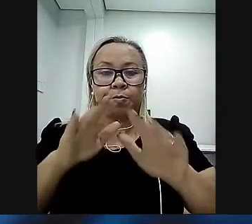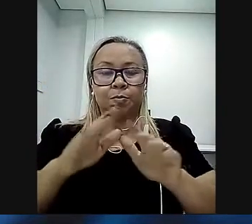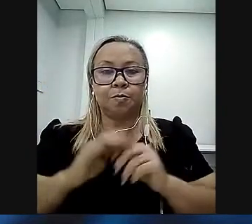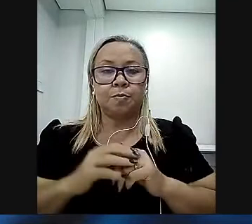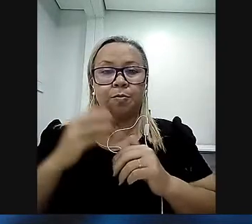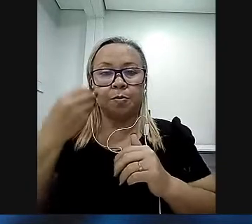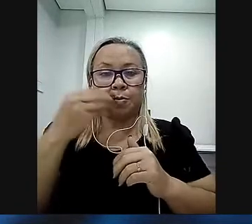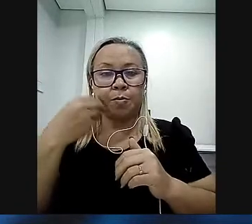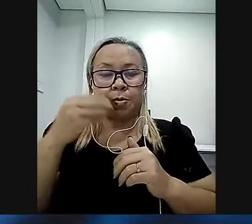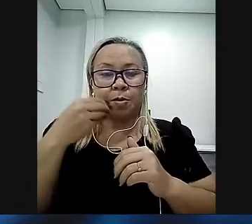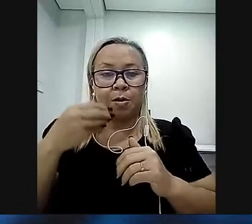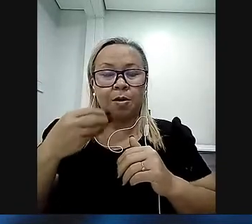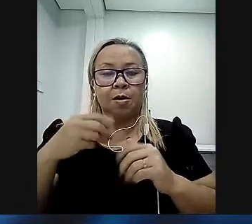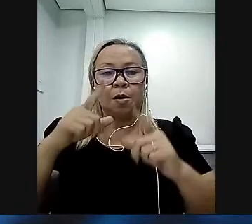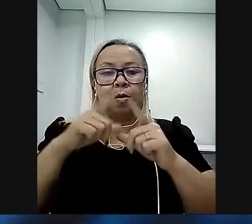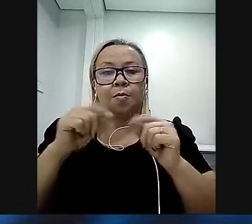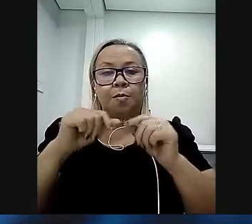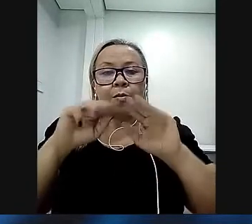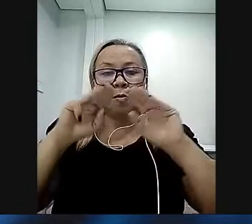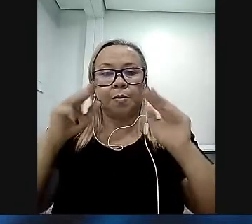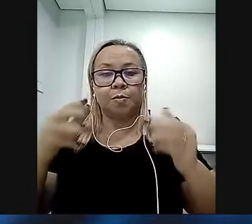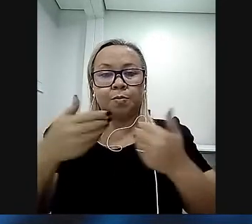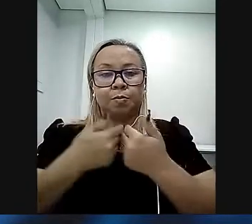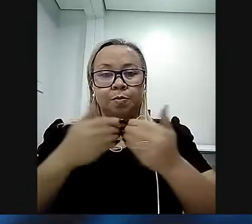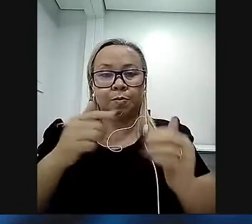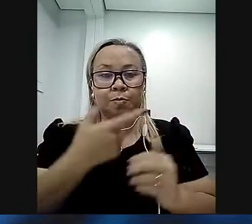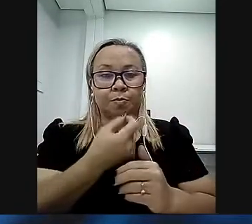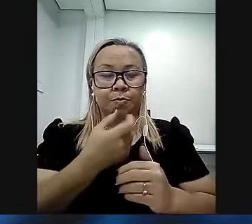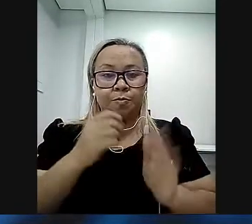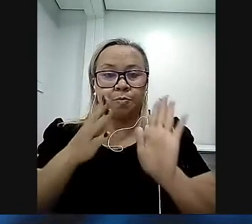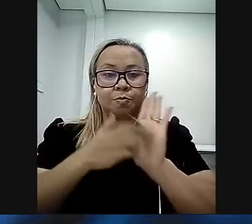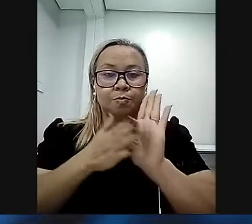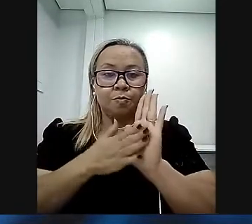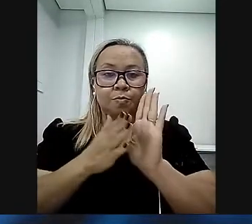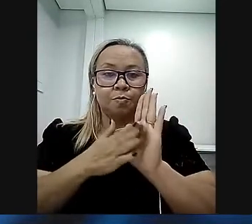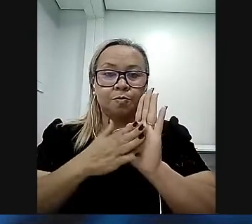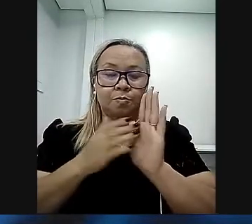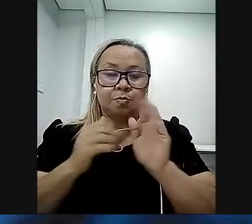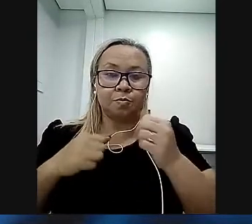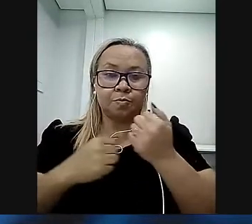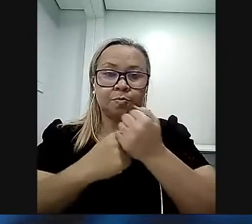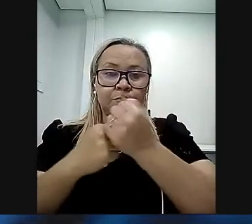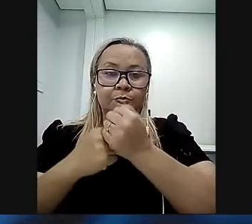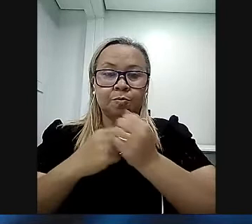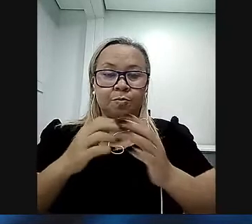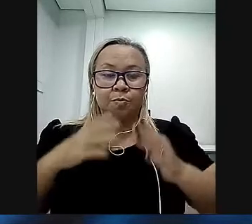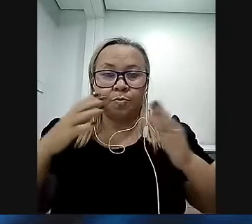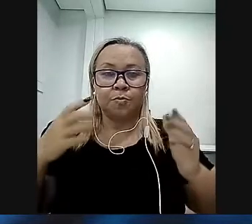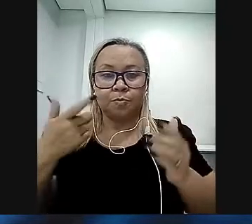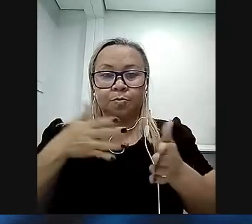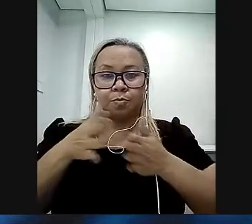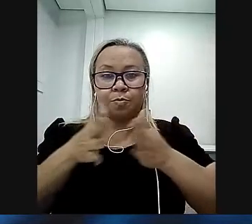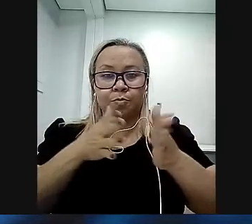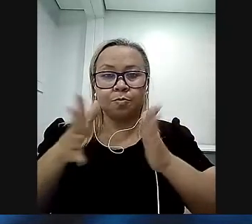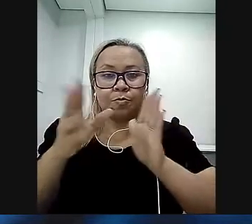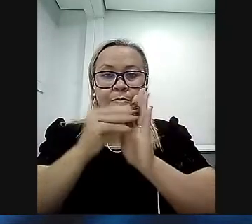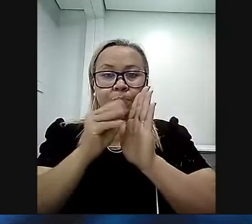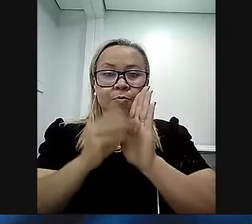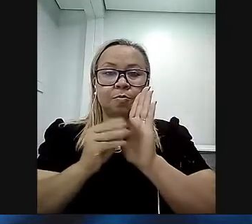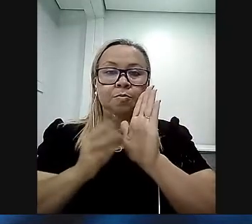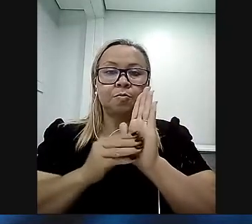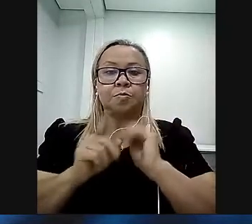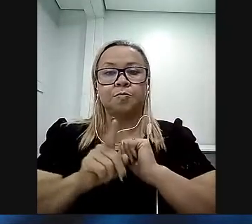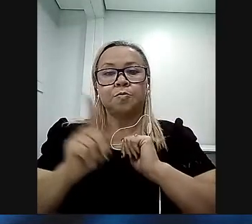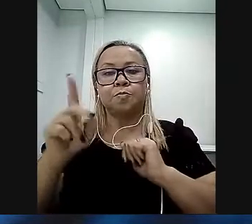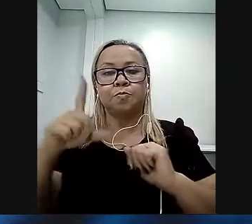Museu Aberto em 2020, cuja proposta visou a contribuir para a amplificação do acesso aos conteúdos a ele associados,